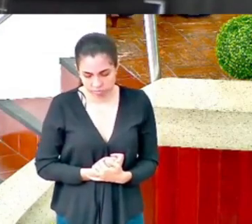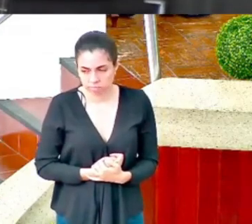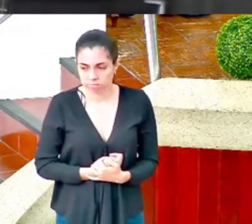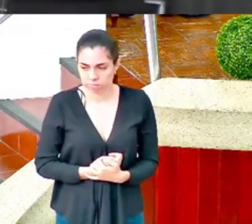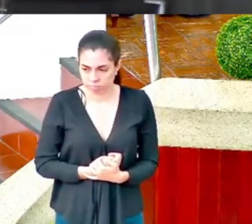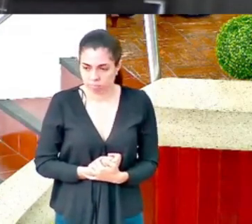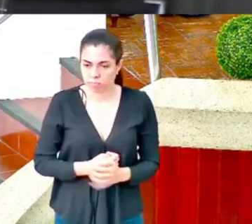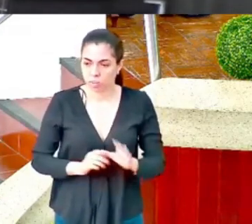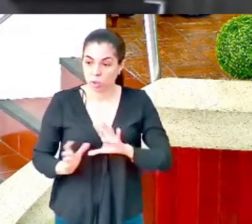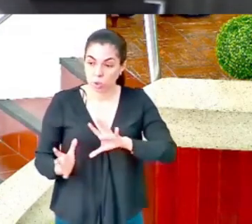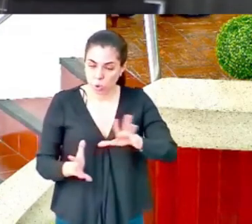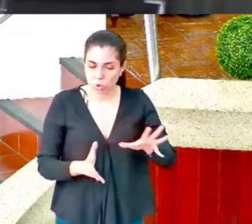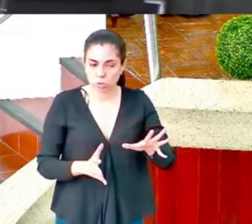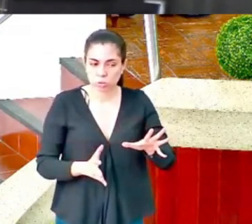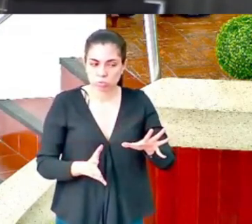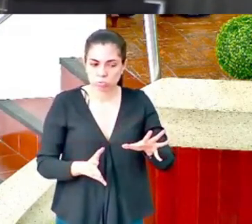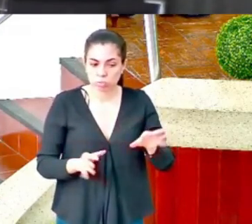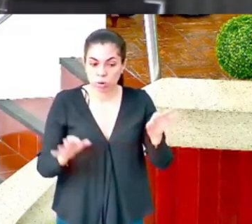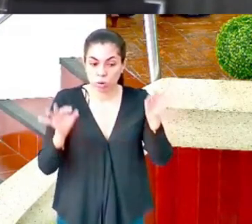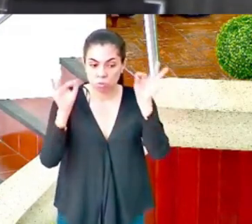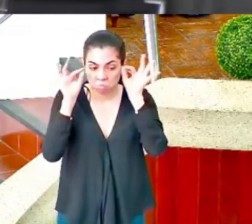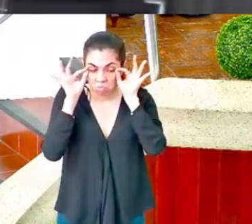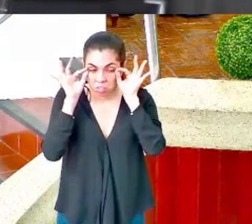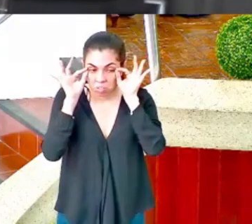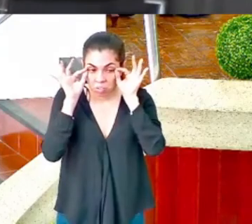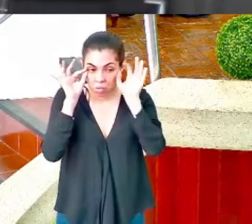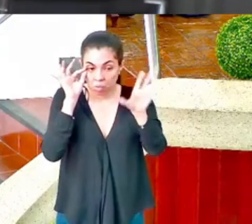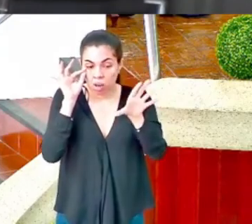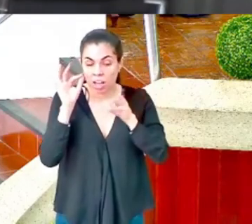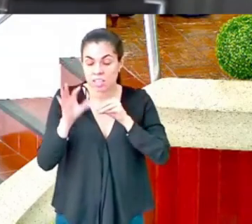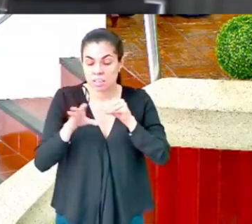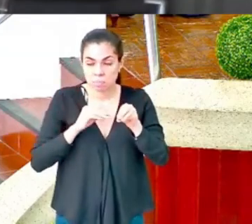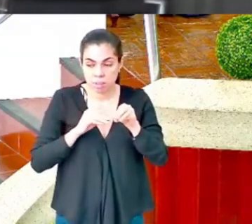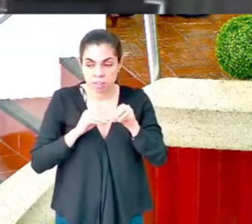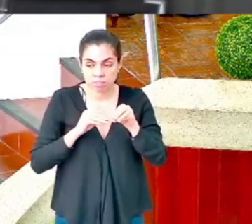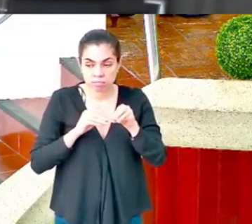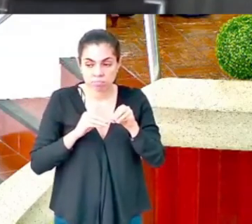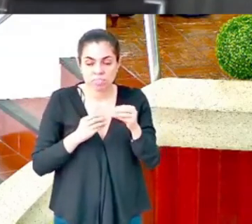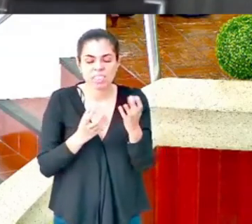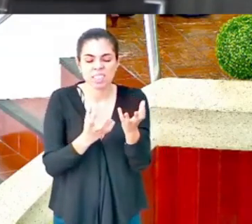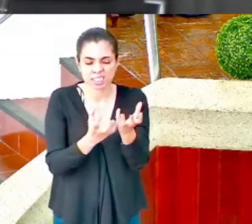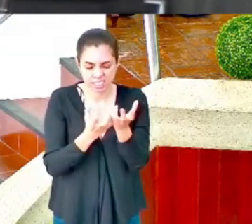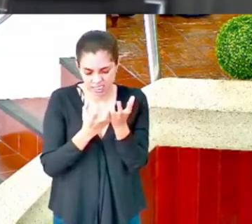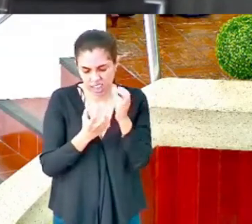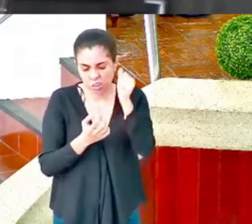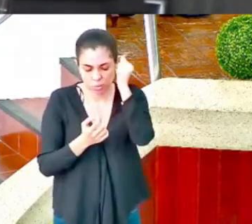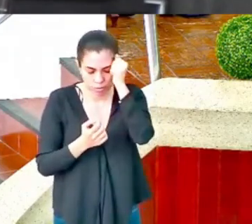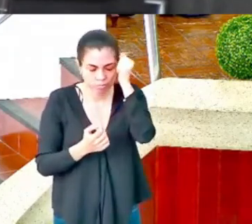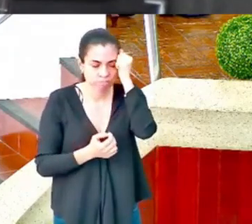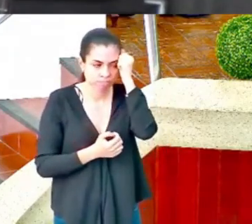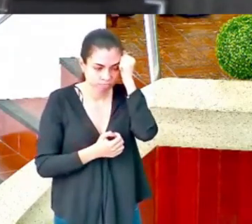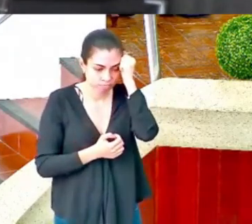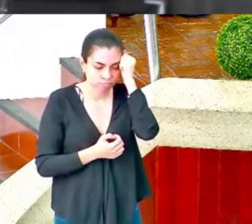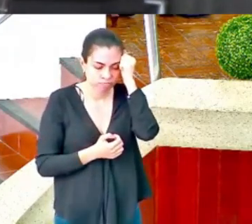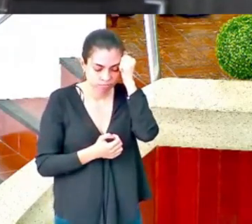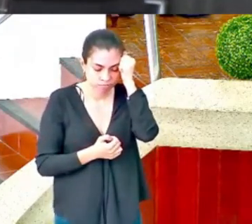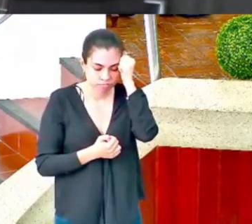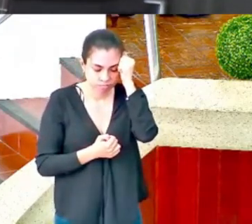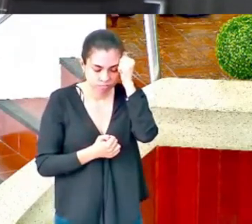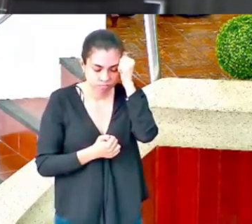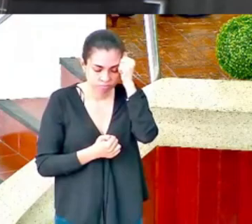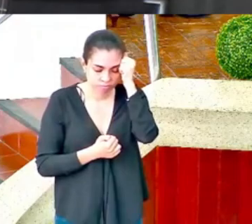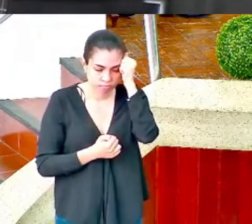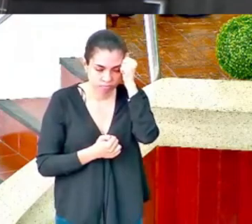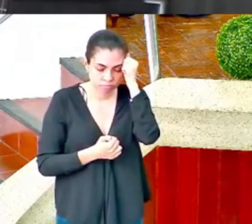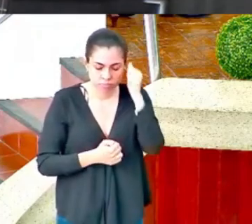com a Tua palavra, eu quero ser guiado pela Tua palavra, eu tenho andado pelos meus caminhos, eu tenho escolhido os meus caminhos.